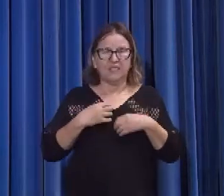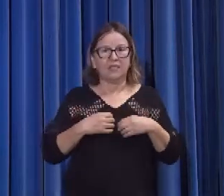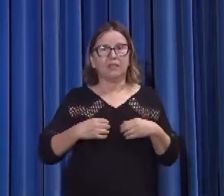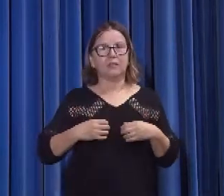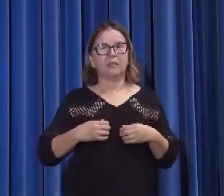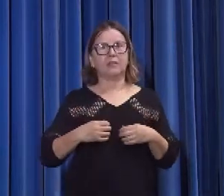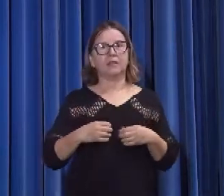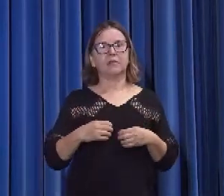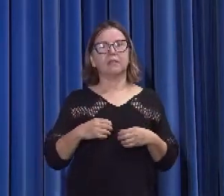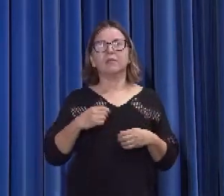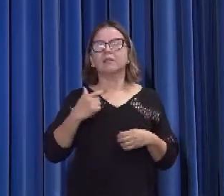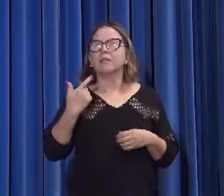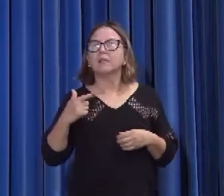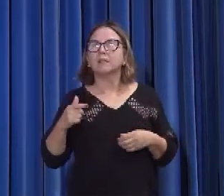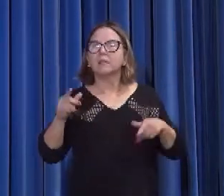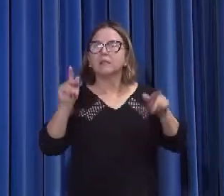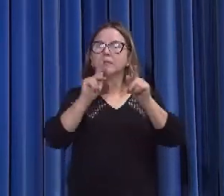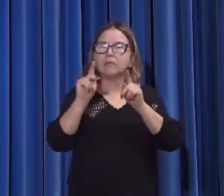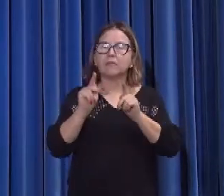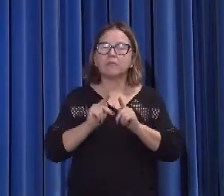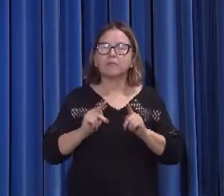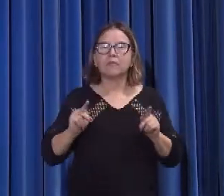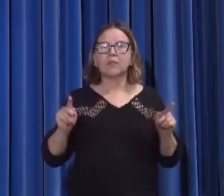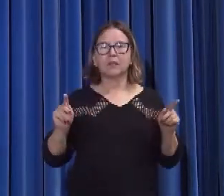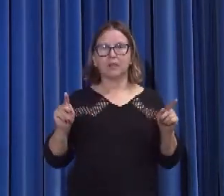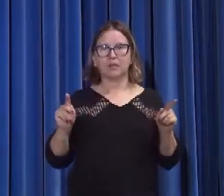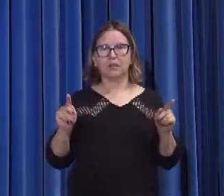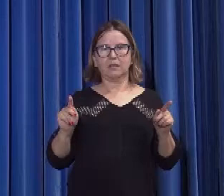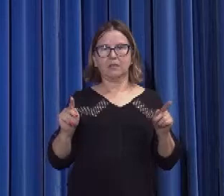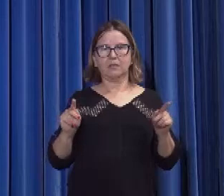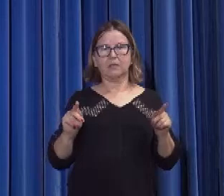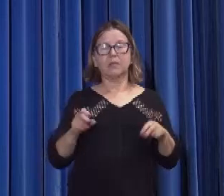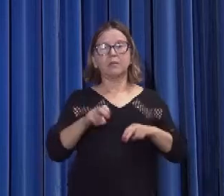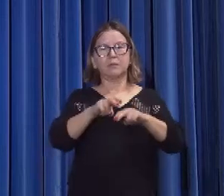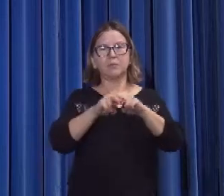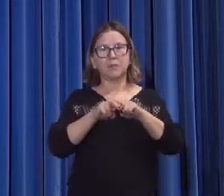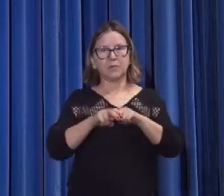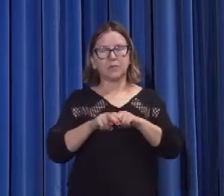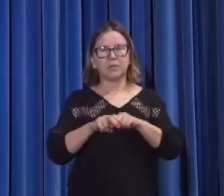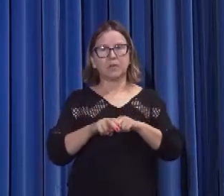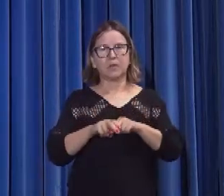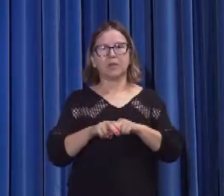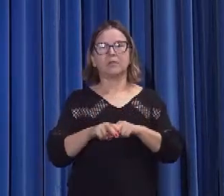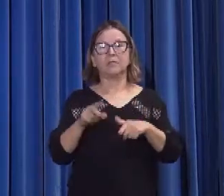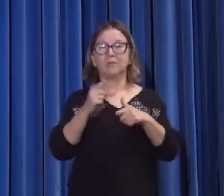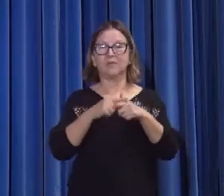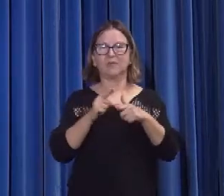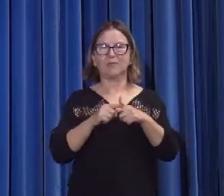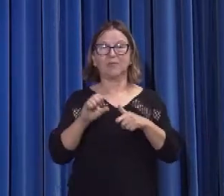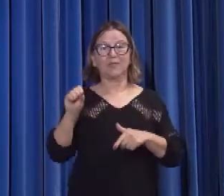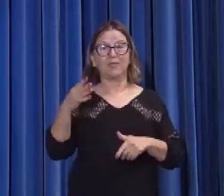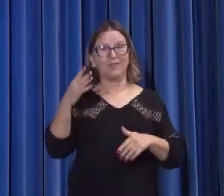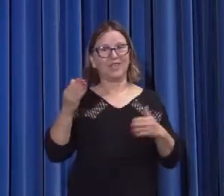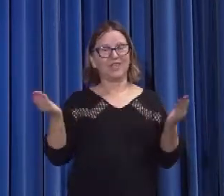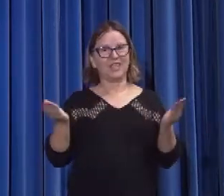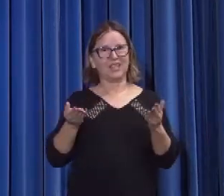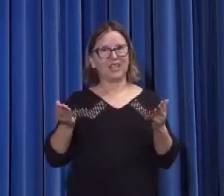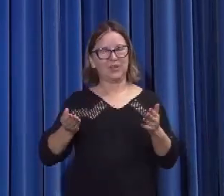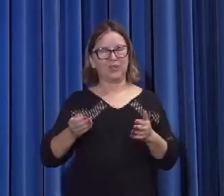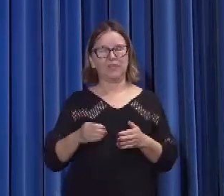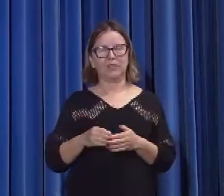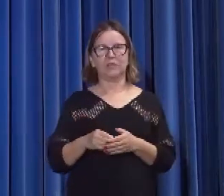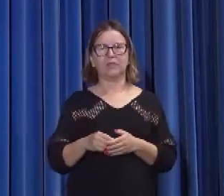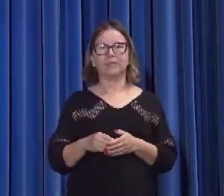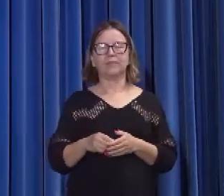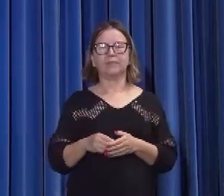estão sem paz diante desse tempo difícil. E isso é legítimo, isso é até